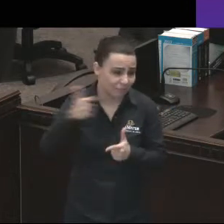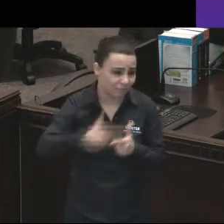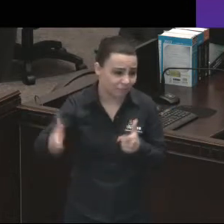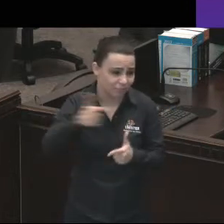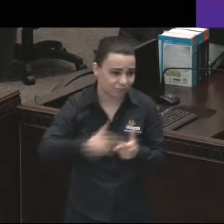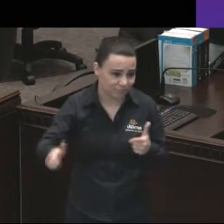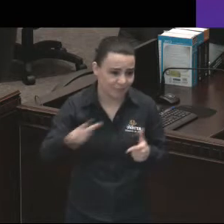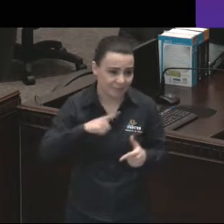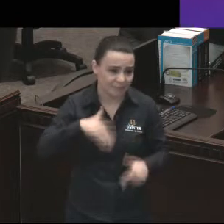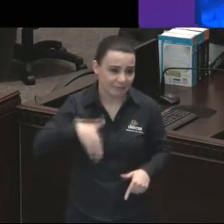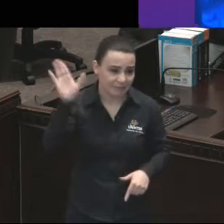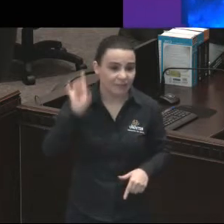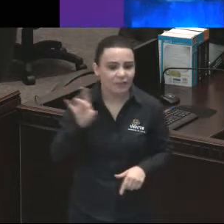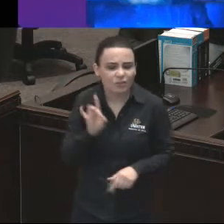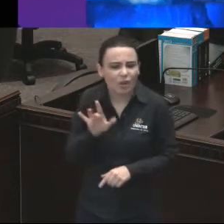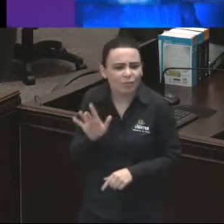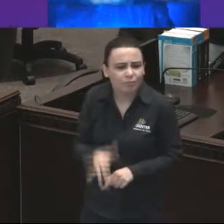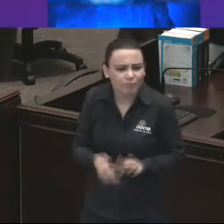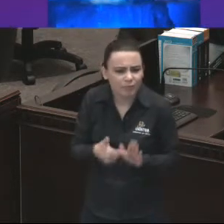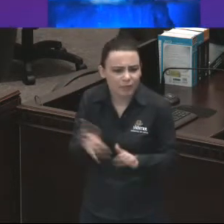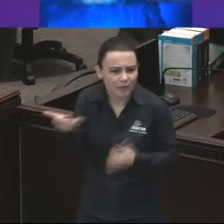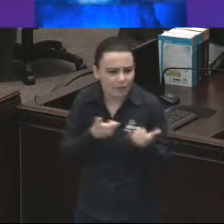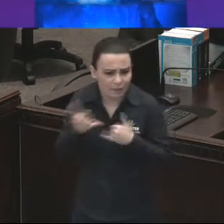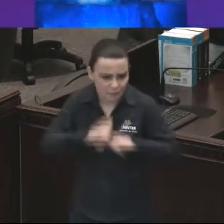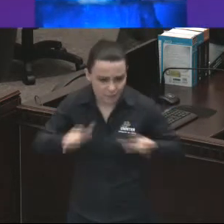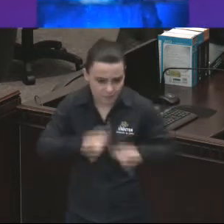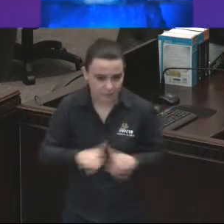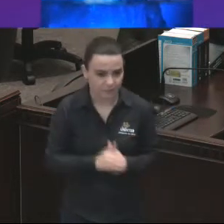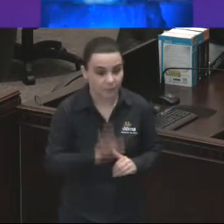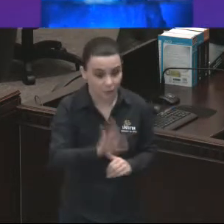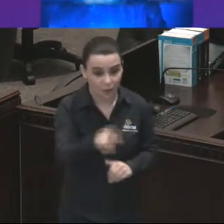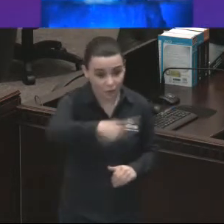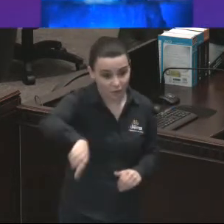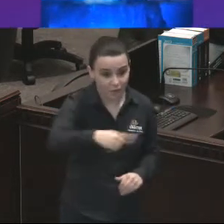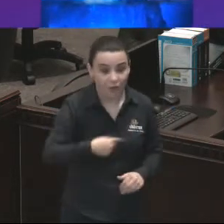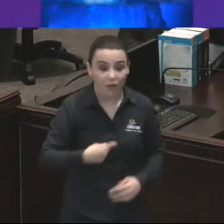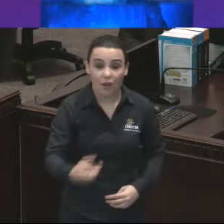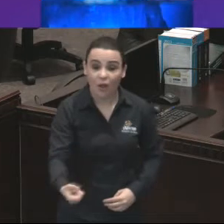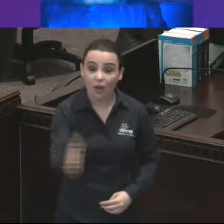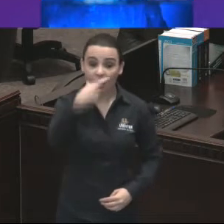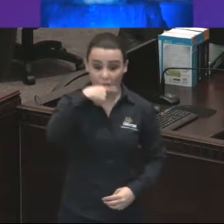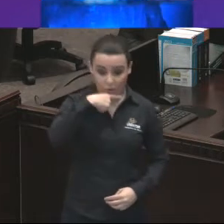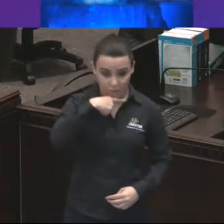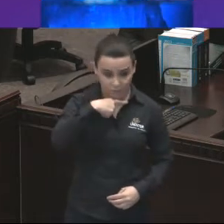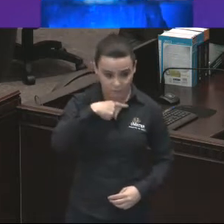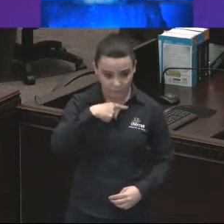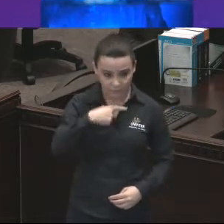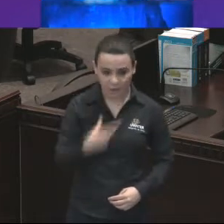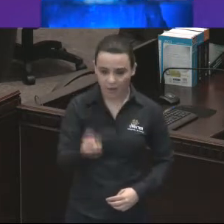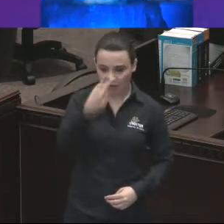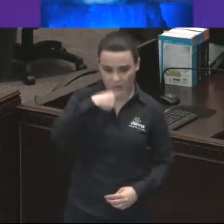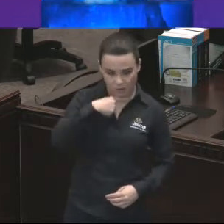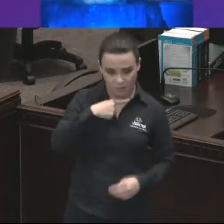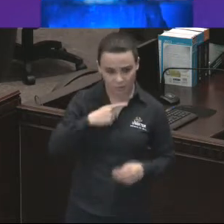O que acontece? O problema é um pouco mais sério. Quando a gente toma um fármaco, esse fármaco ele é